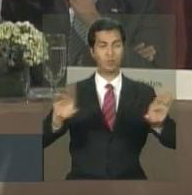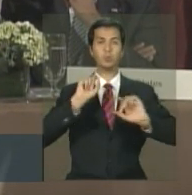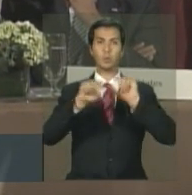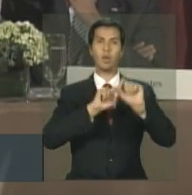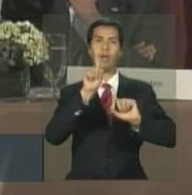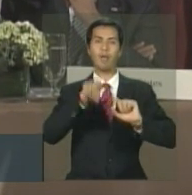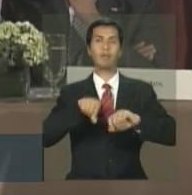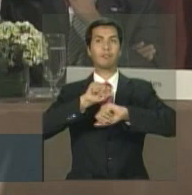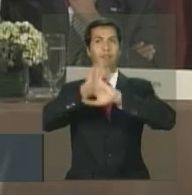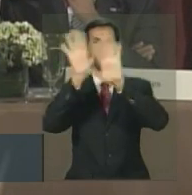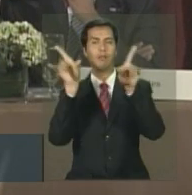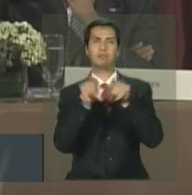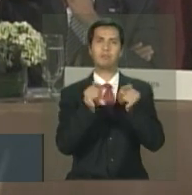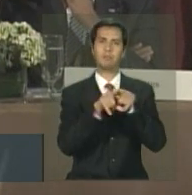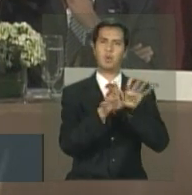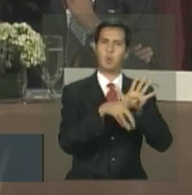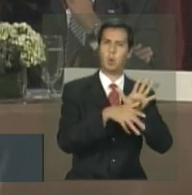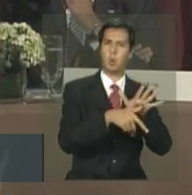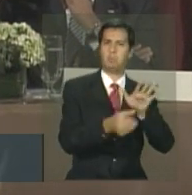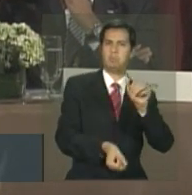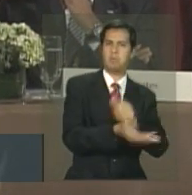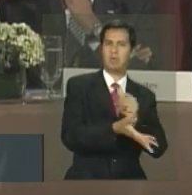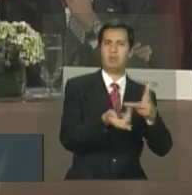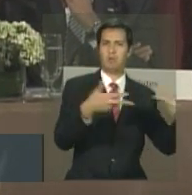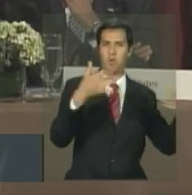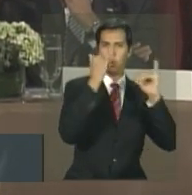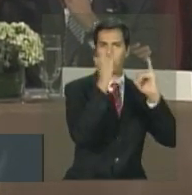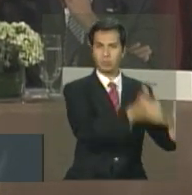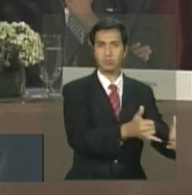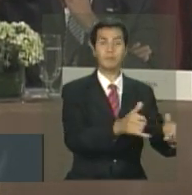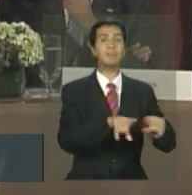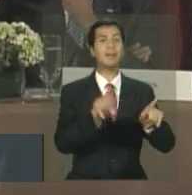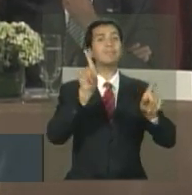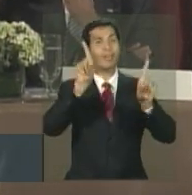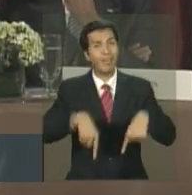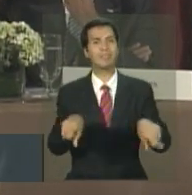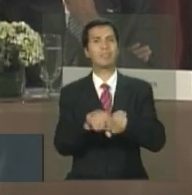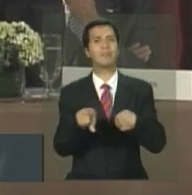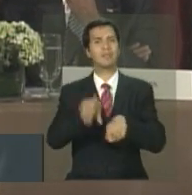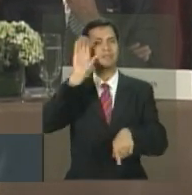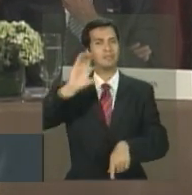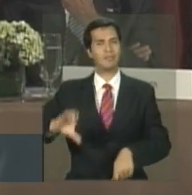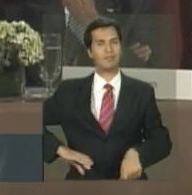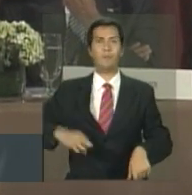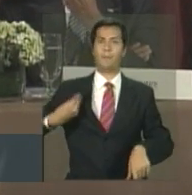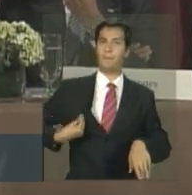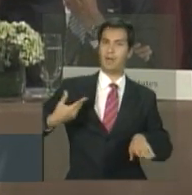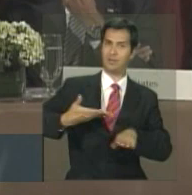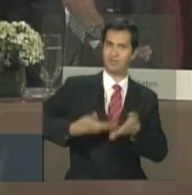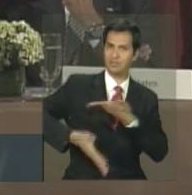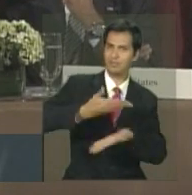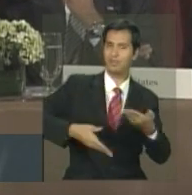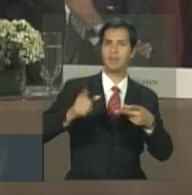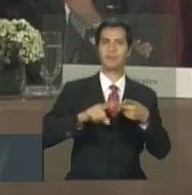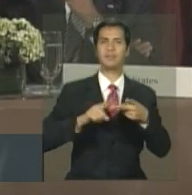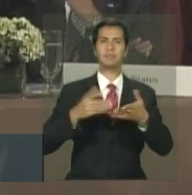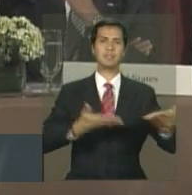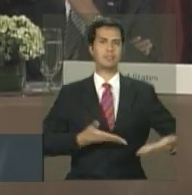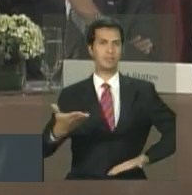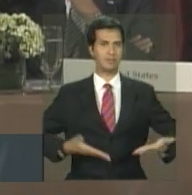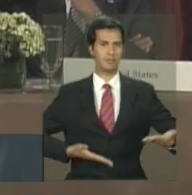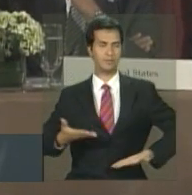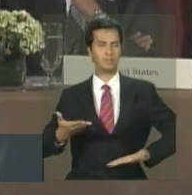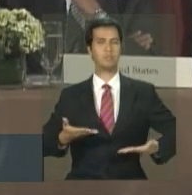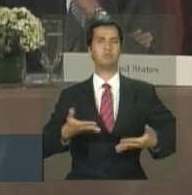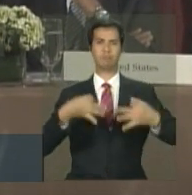à corrupção, é cidadania, participação popular e melhor prestação de serviços